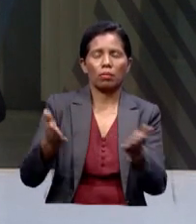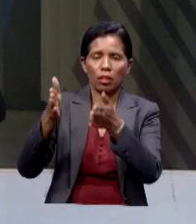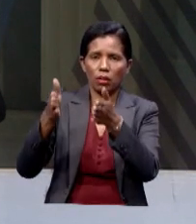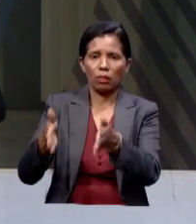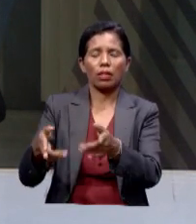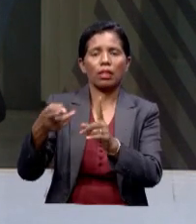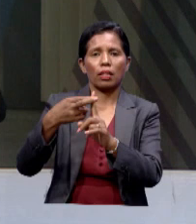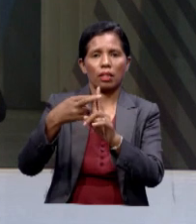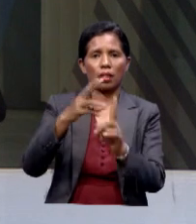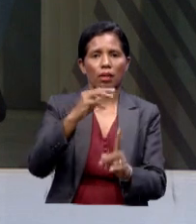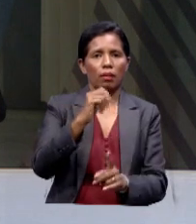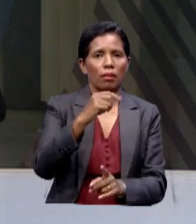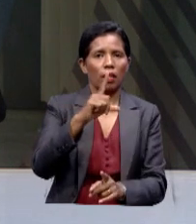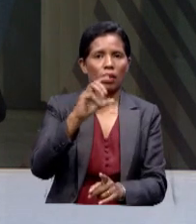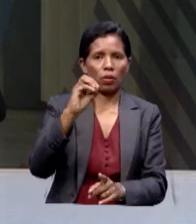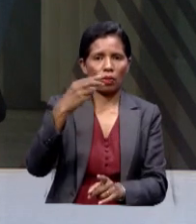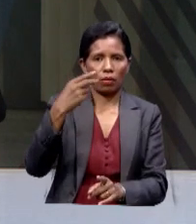Maloá.